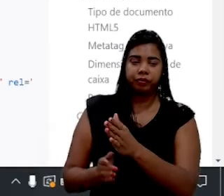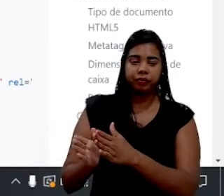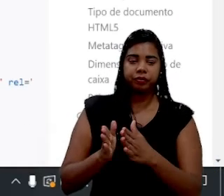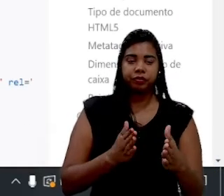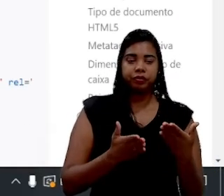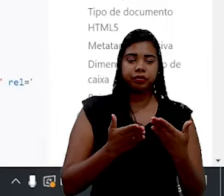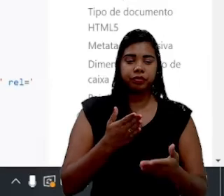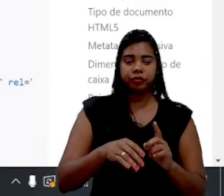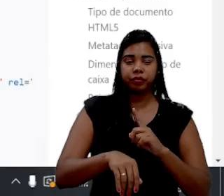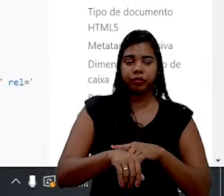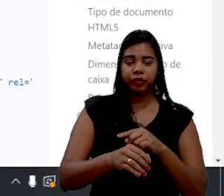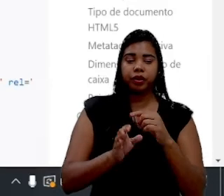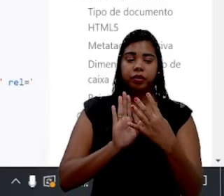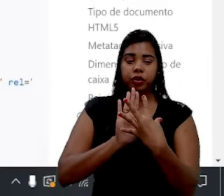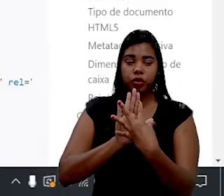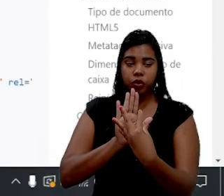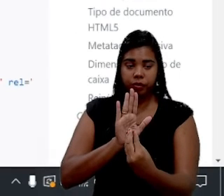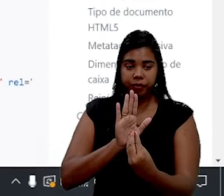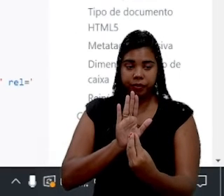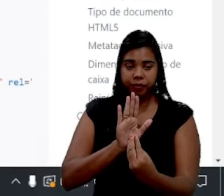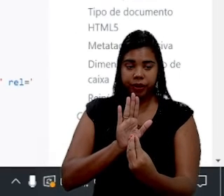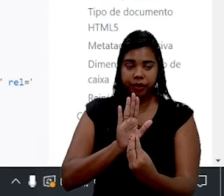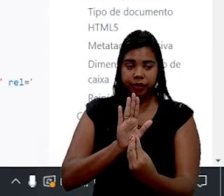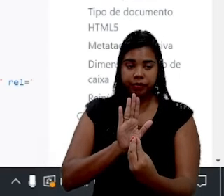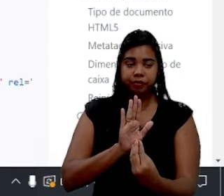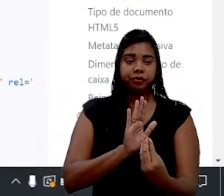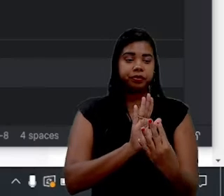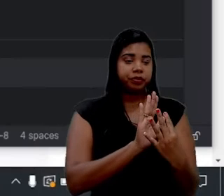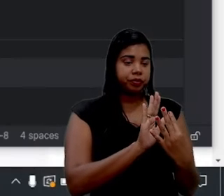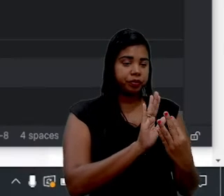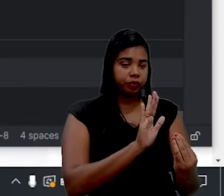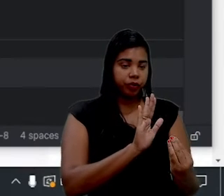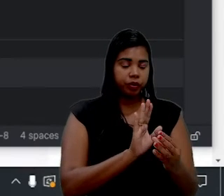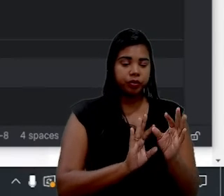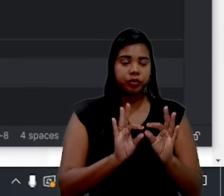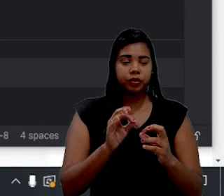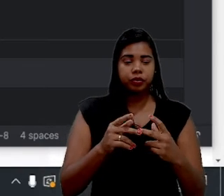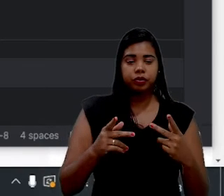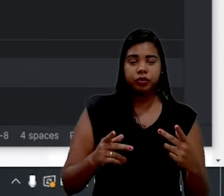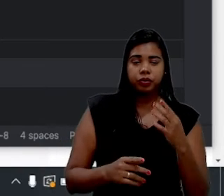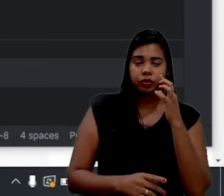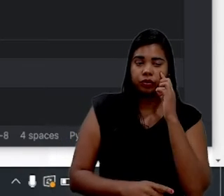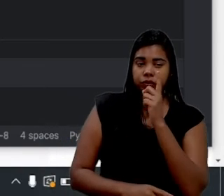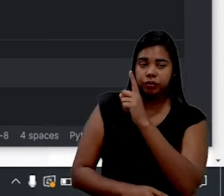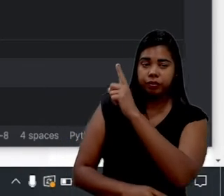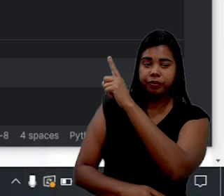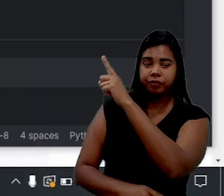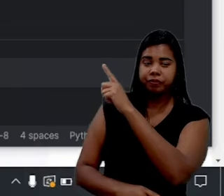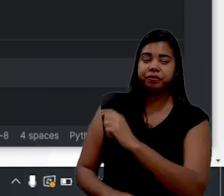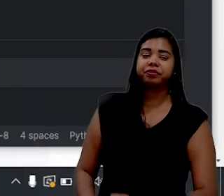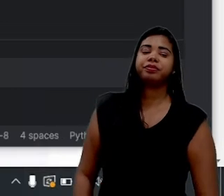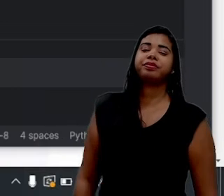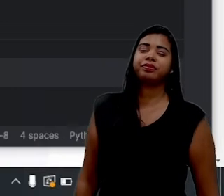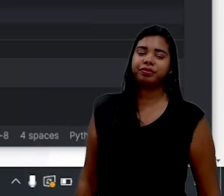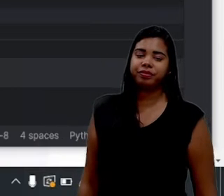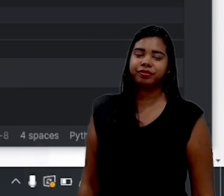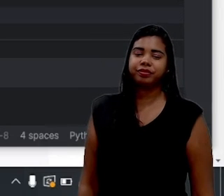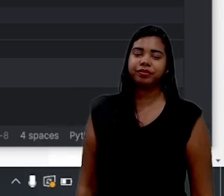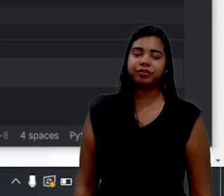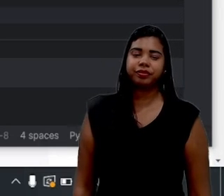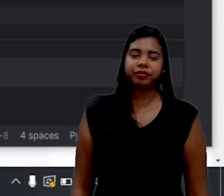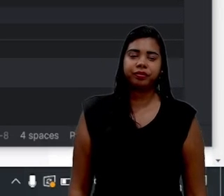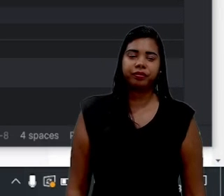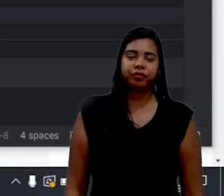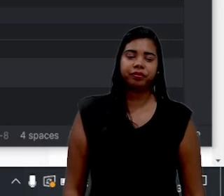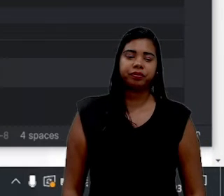tempo. A gente copia, tá? A gente faz só alguns ajustes e ele automaticamente já está com as tags de